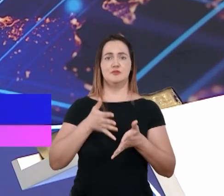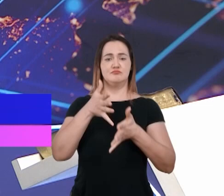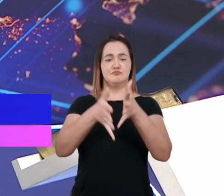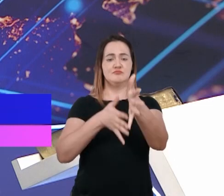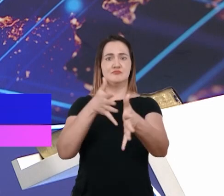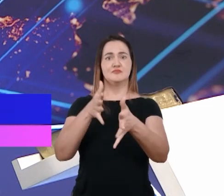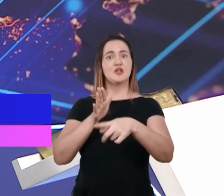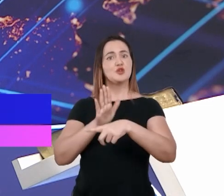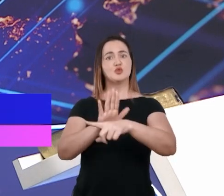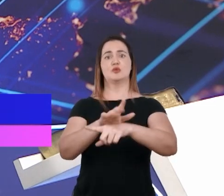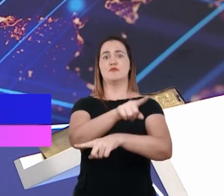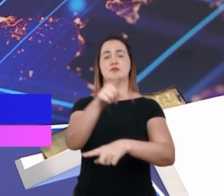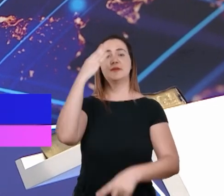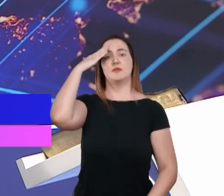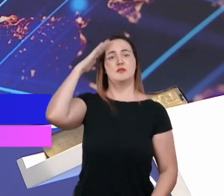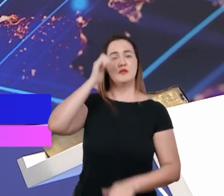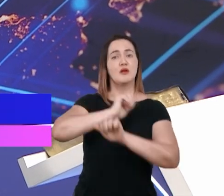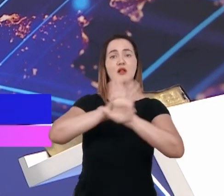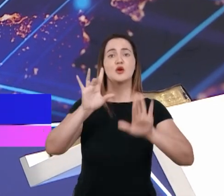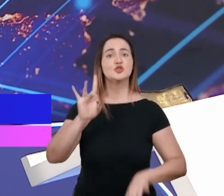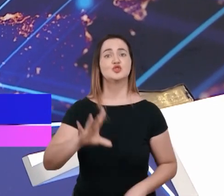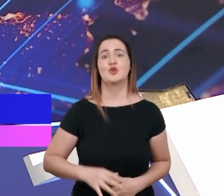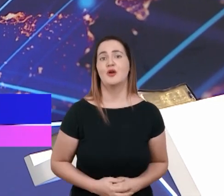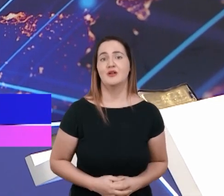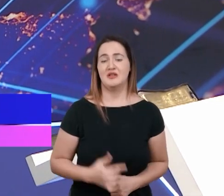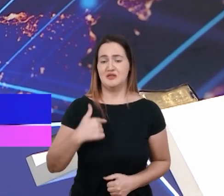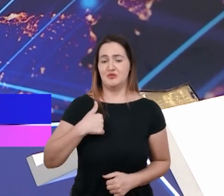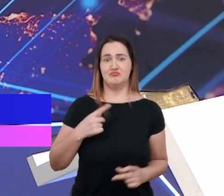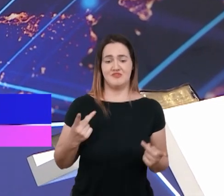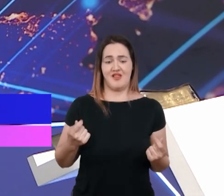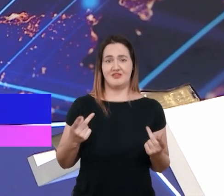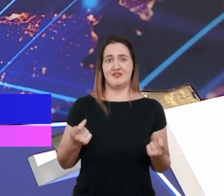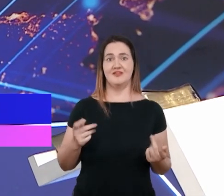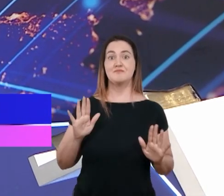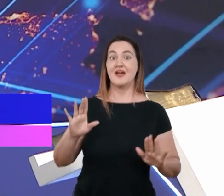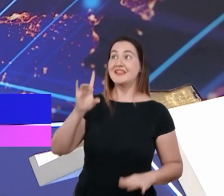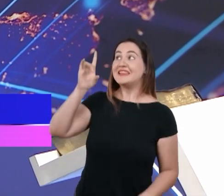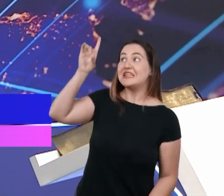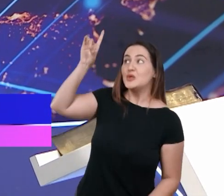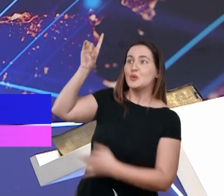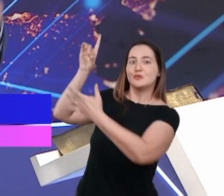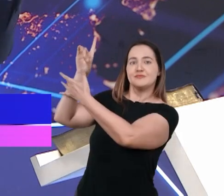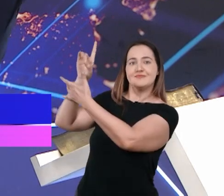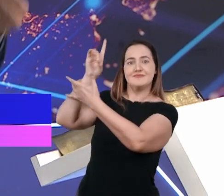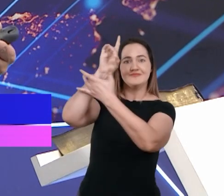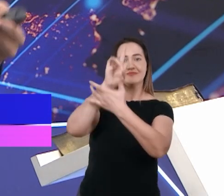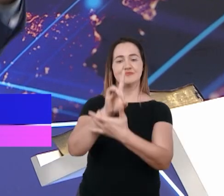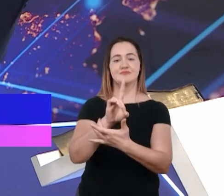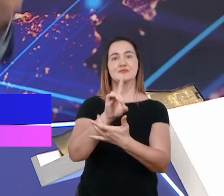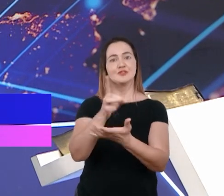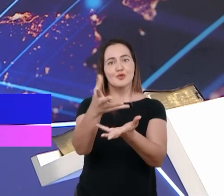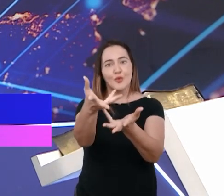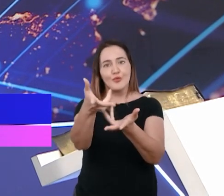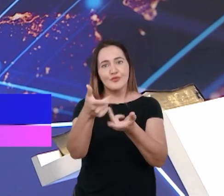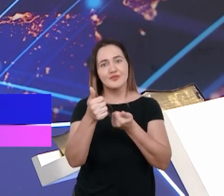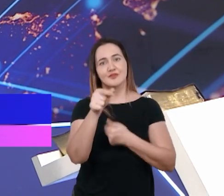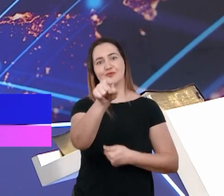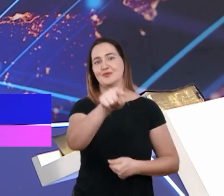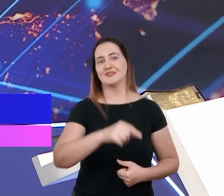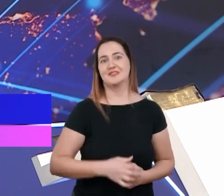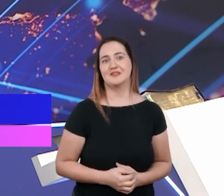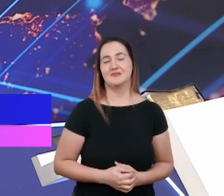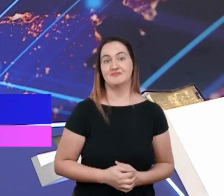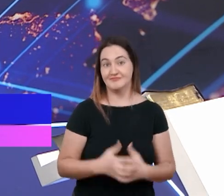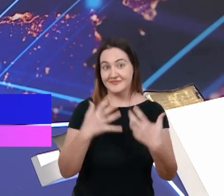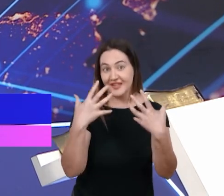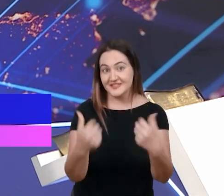me colocando nas mãos de Deus para chegar agora no seu coração e dizer que você precisa aceitar Cristo